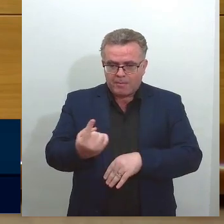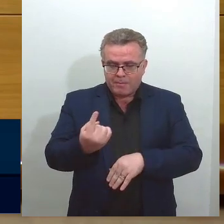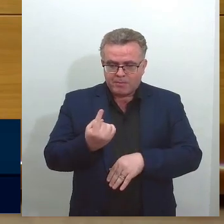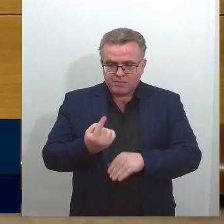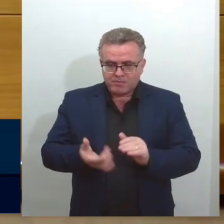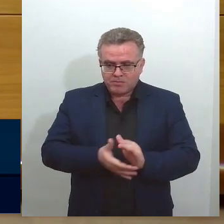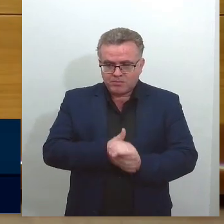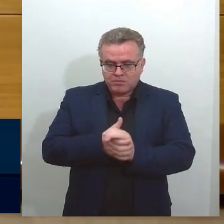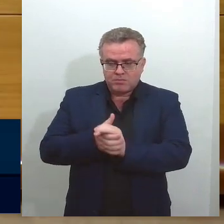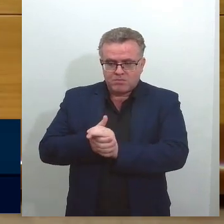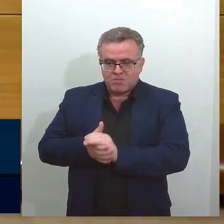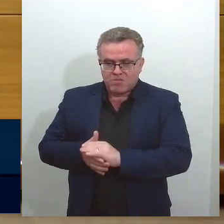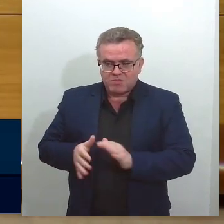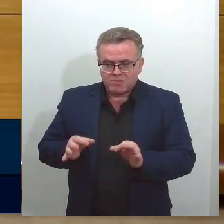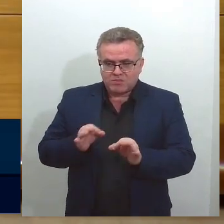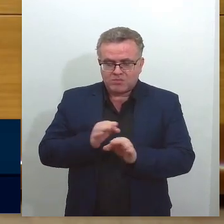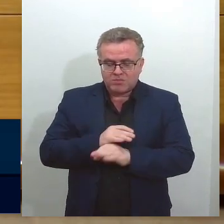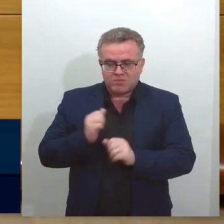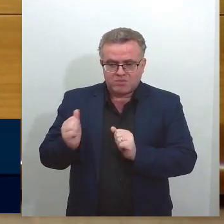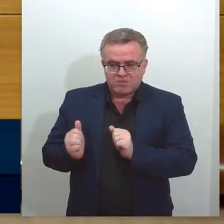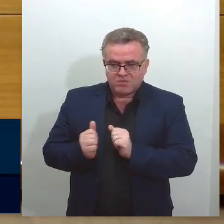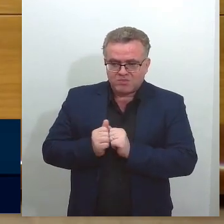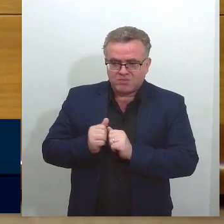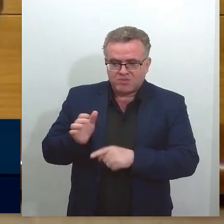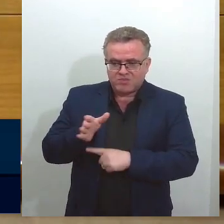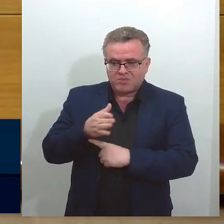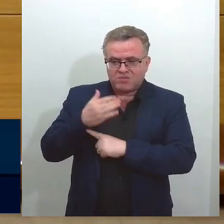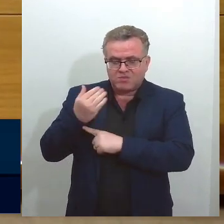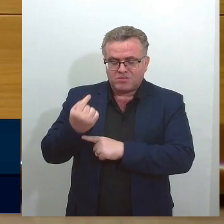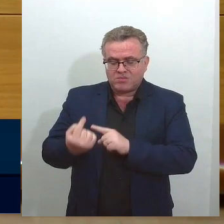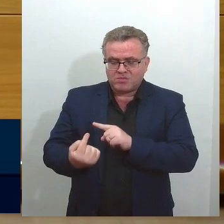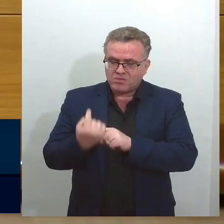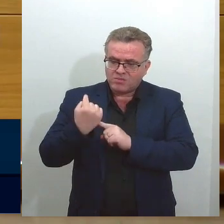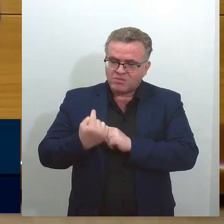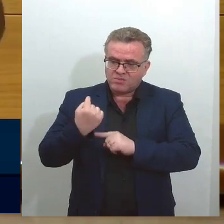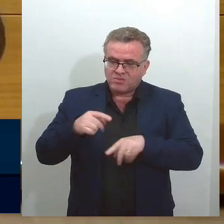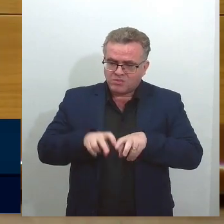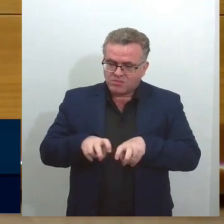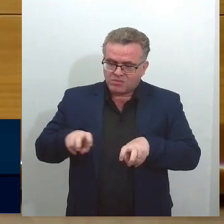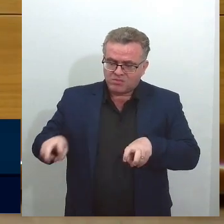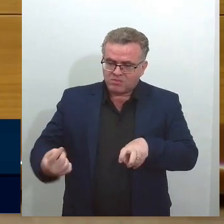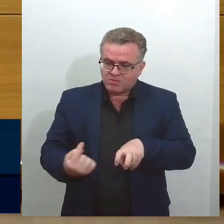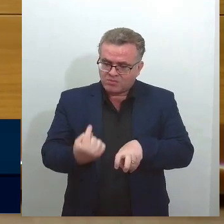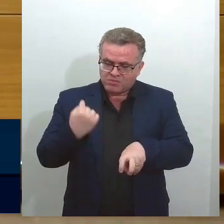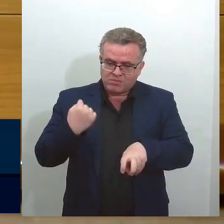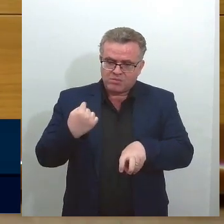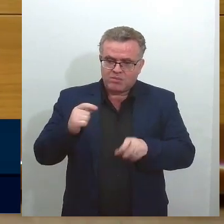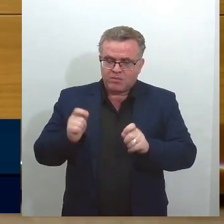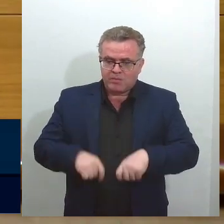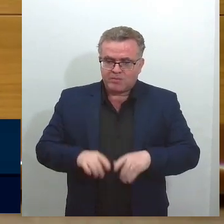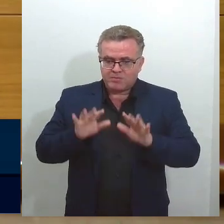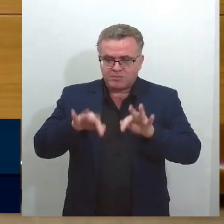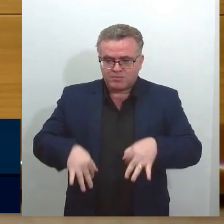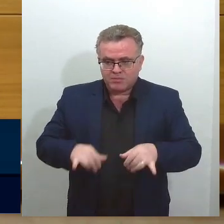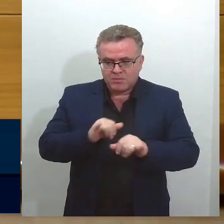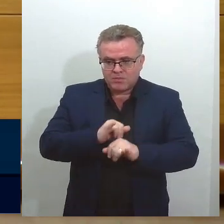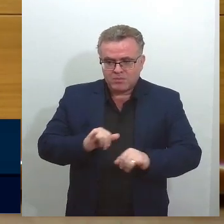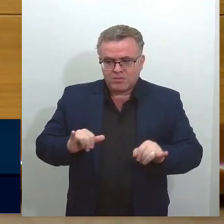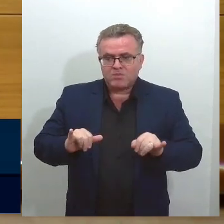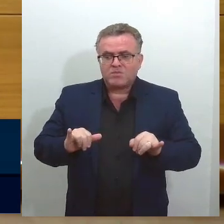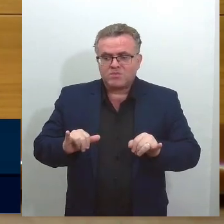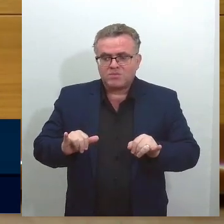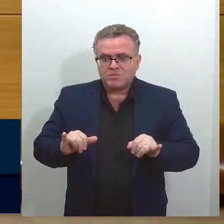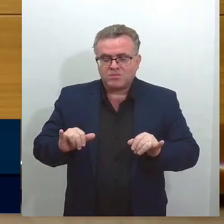bandeira, localizada aqui atrás da mesa diretora. Por fim, declaramos que, com a execução do hino de